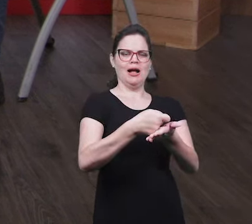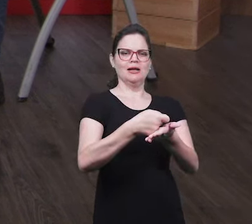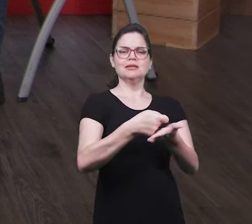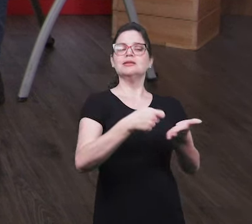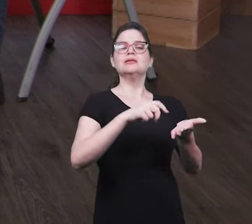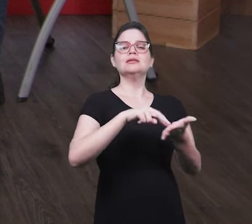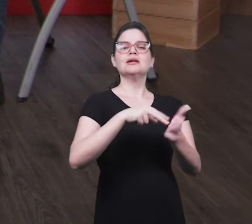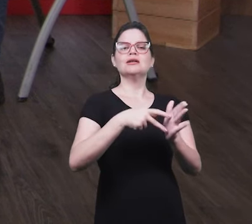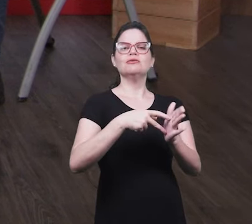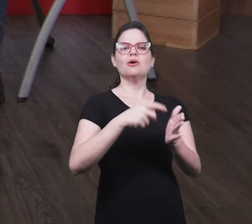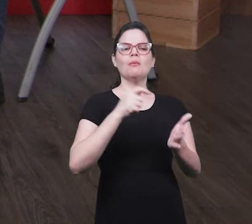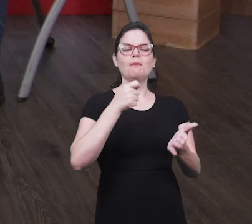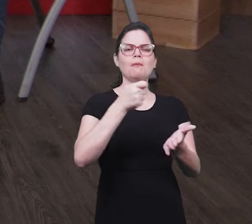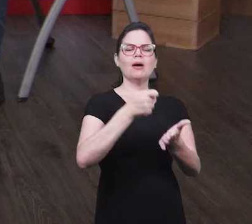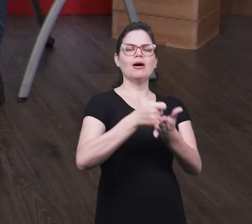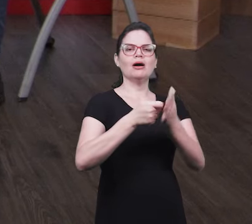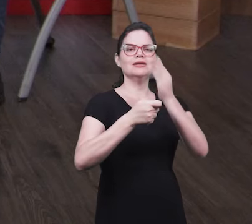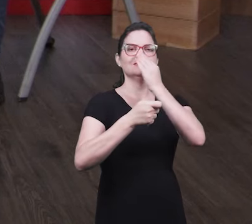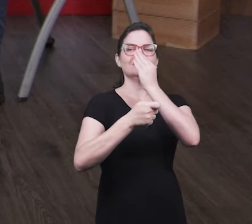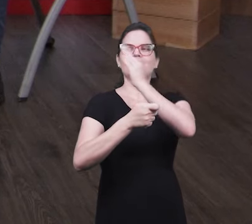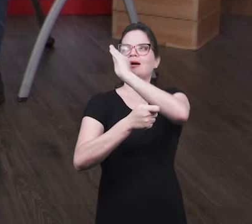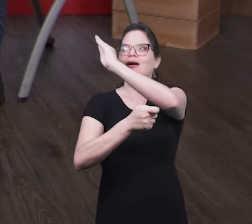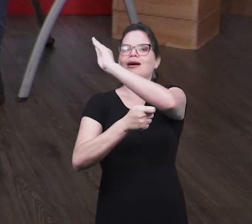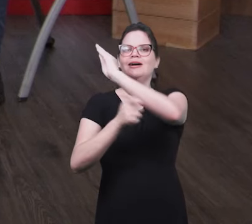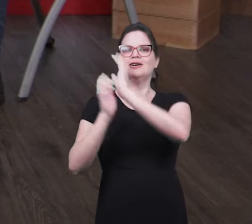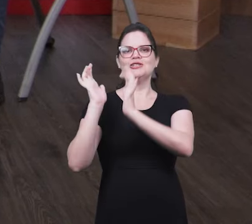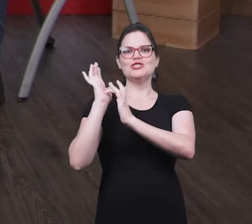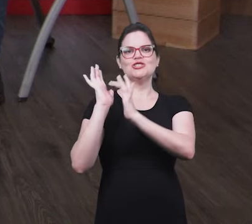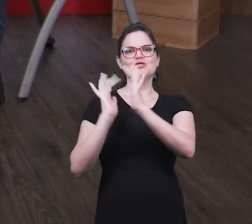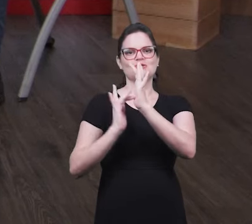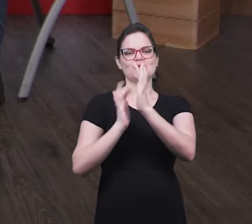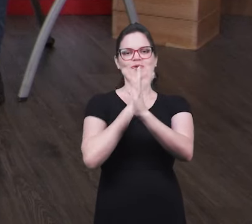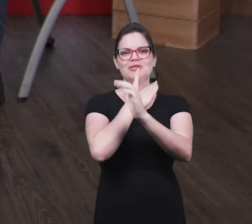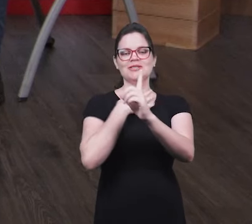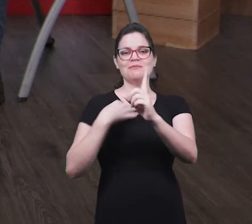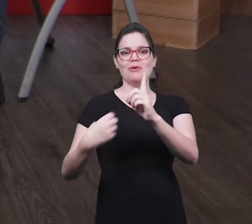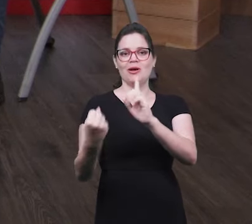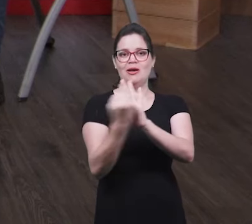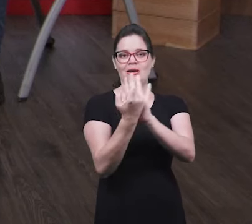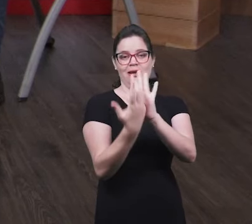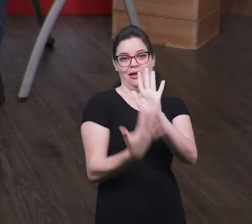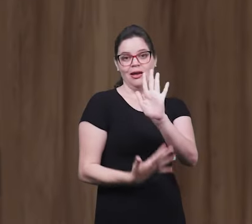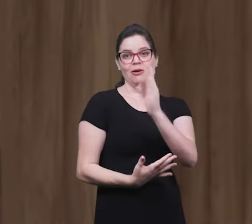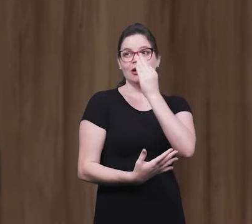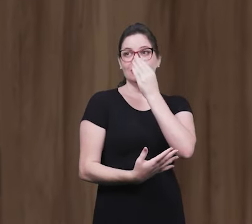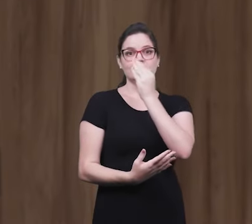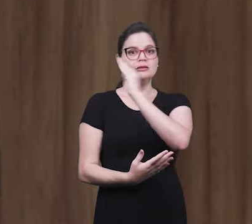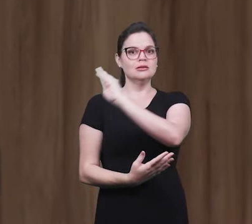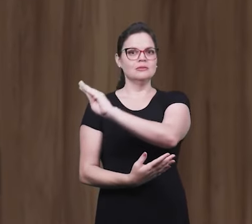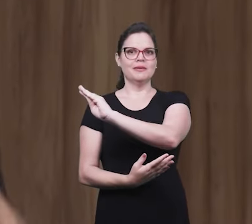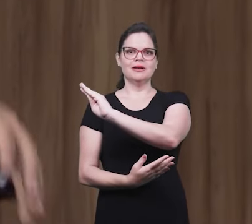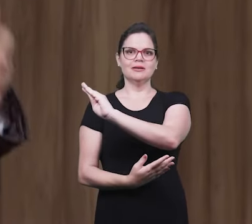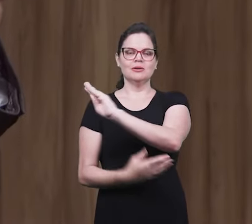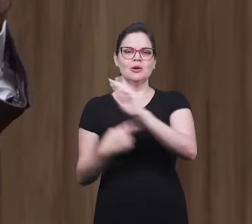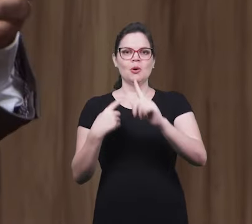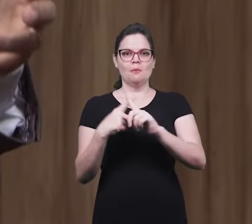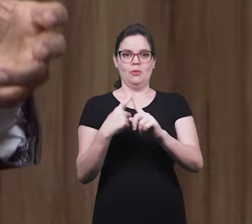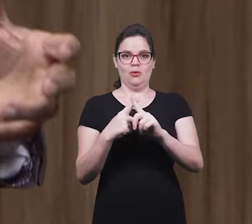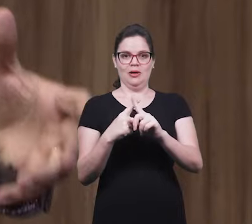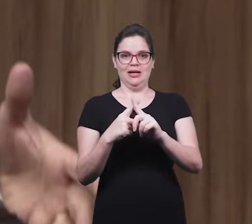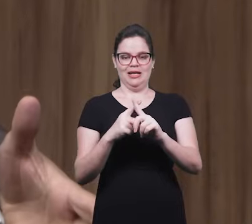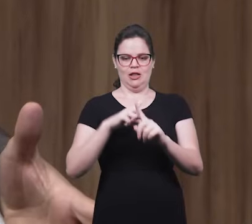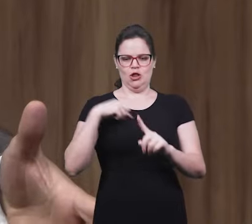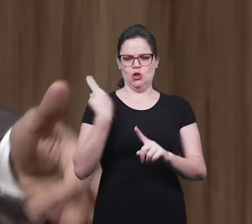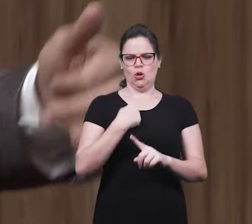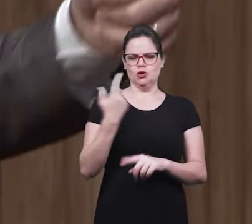desprezando o alto preço que foi pago na cruz do Calvário. O sangue de Jesus. O sangue de Jesus, porque para nós